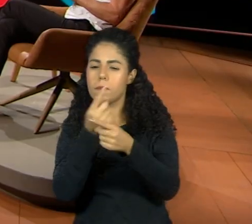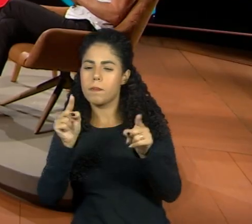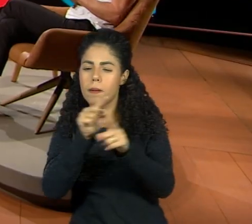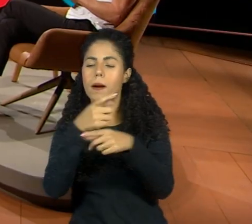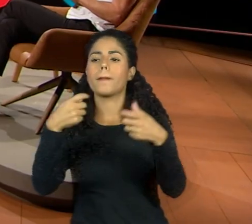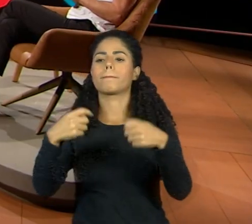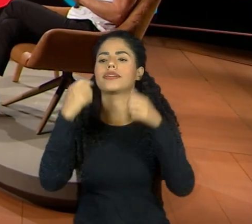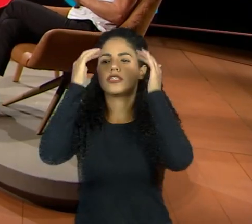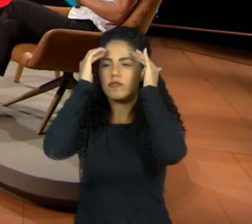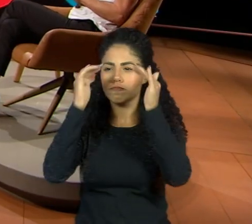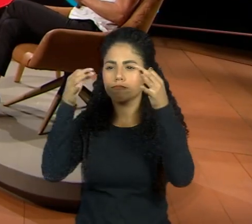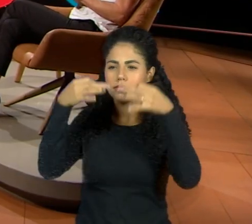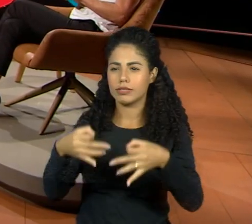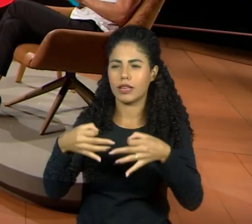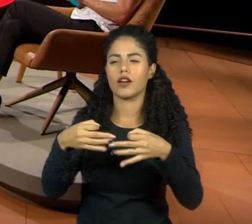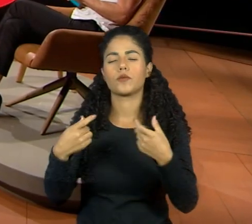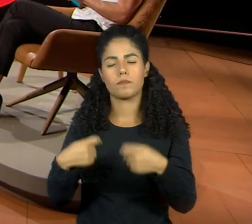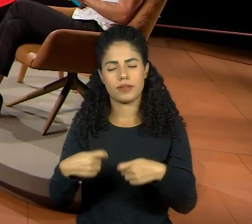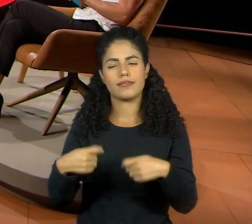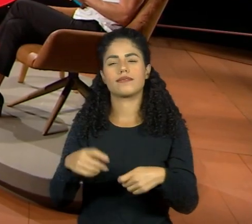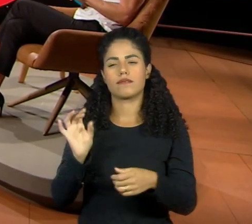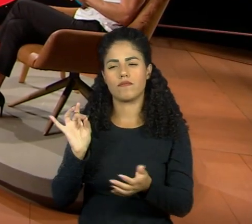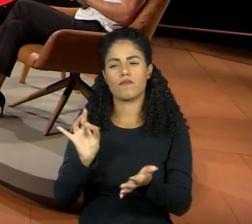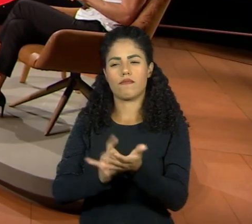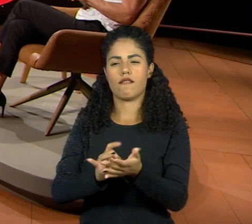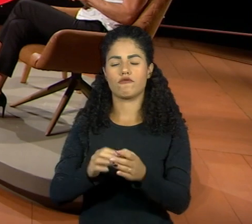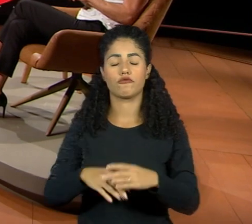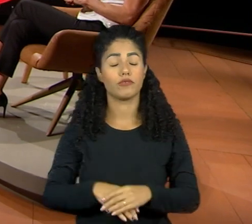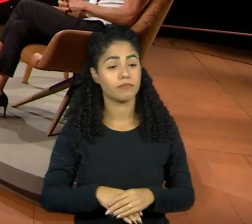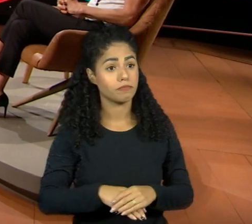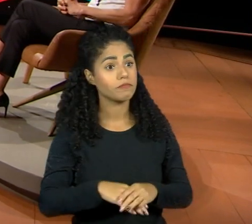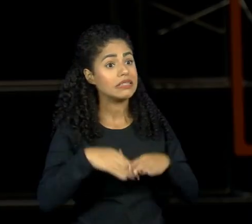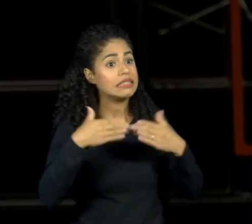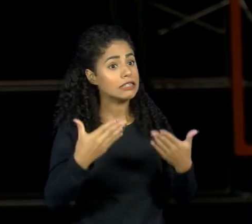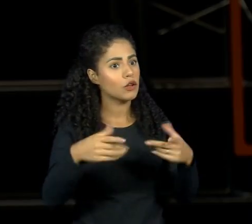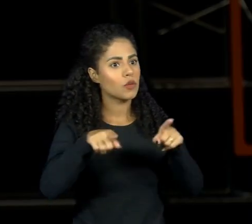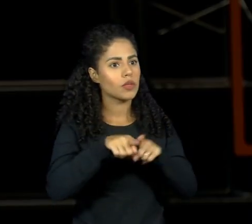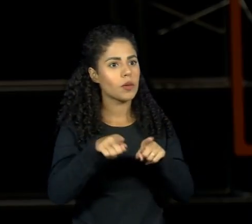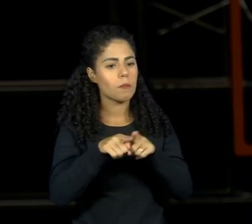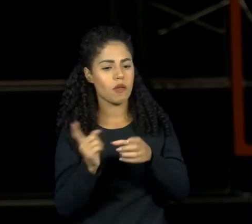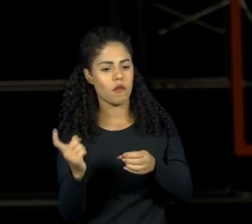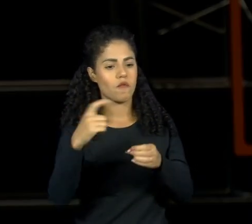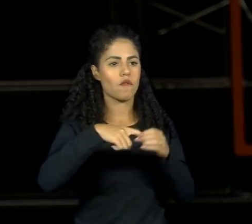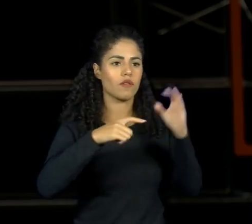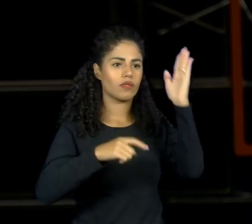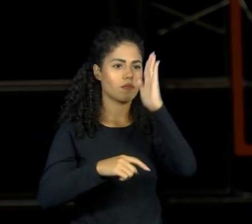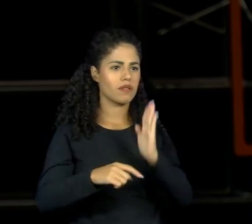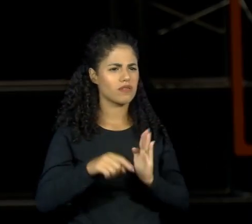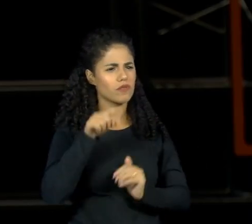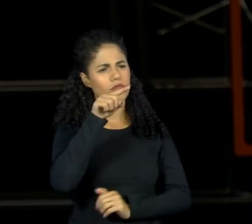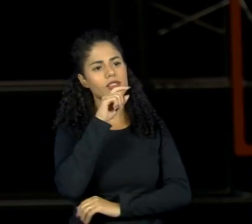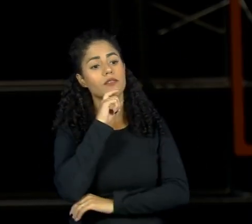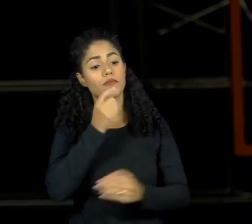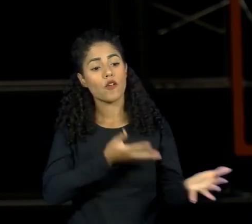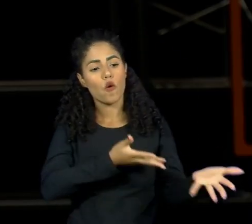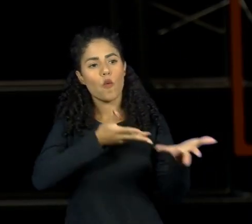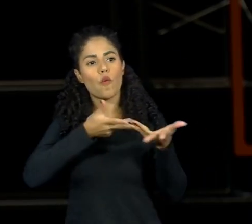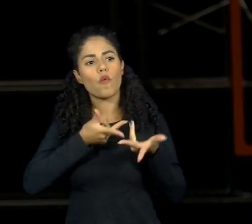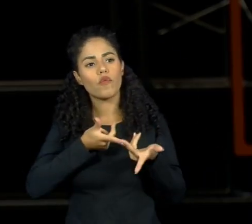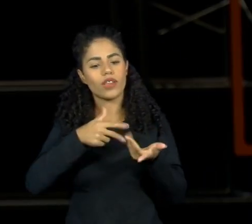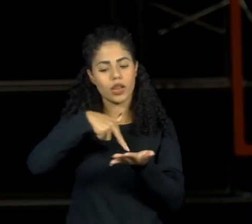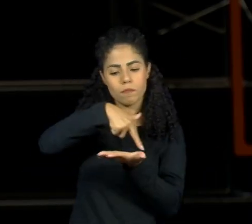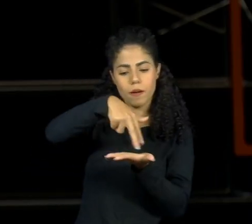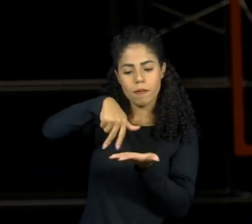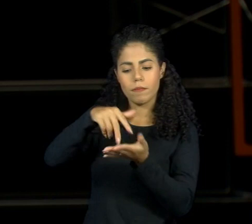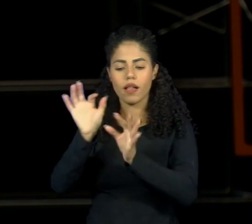artes que requerem isso. Aí, de volta ao Brasil, você foi convidada para coreografar